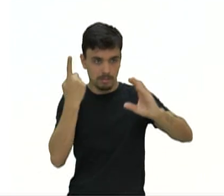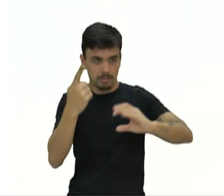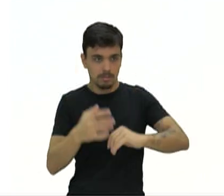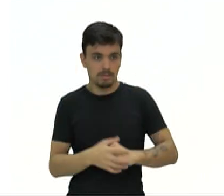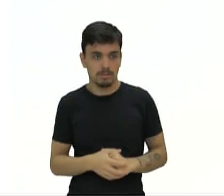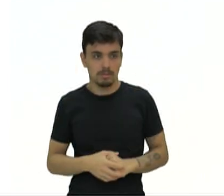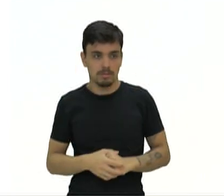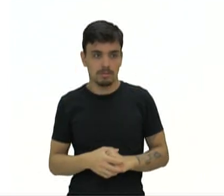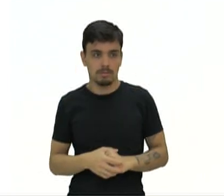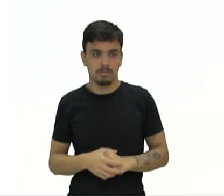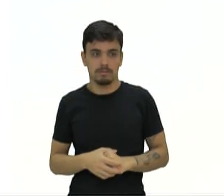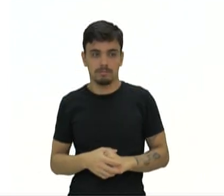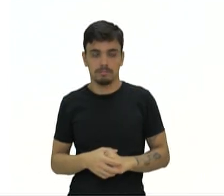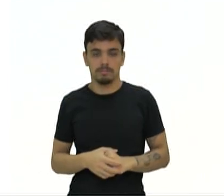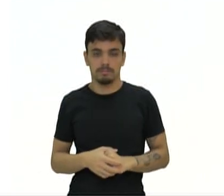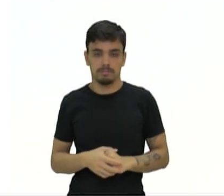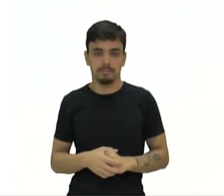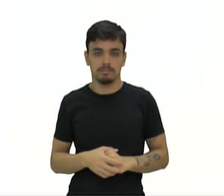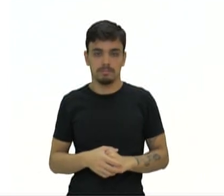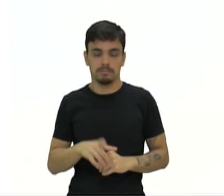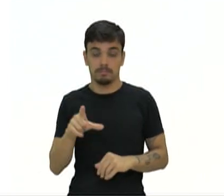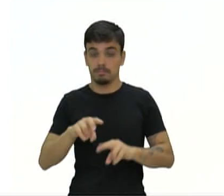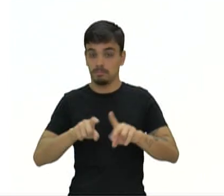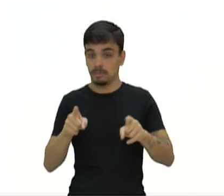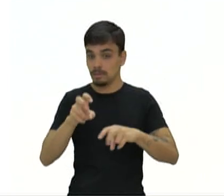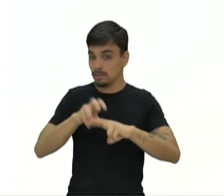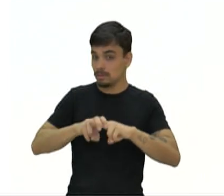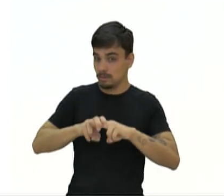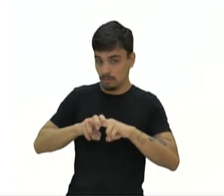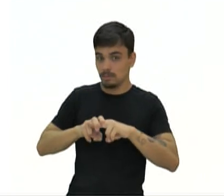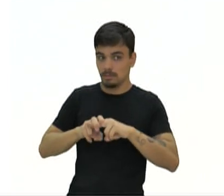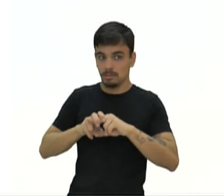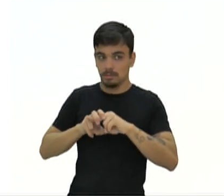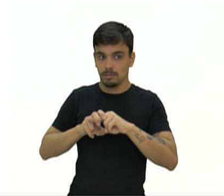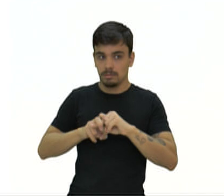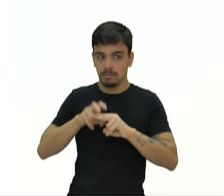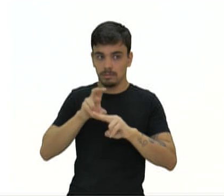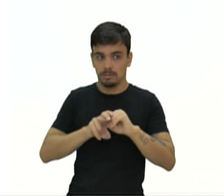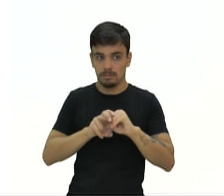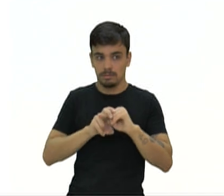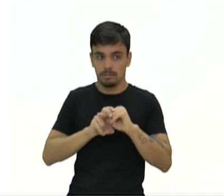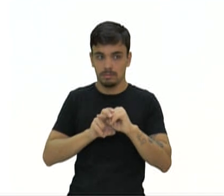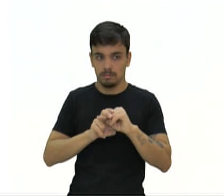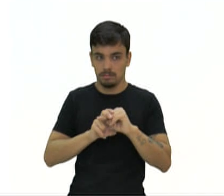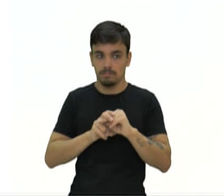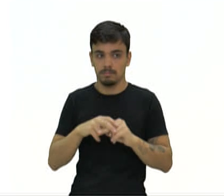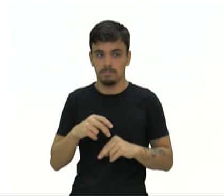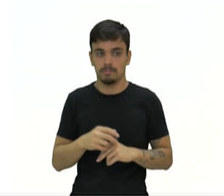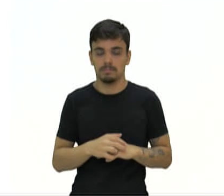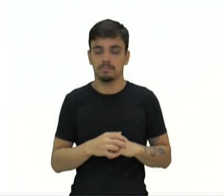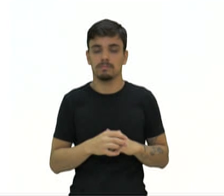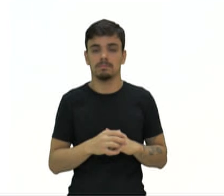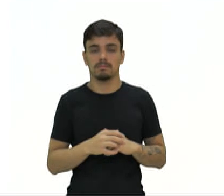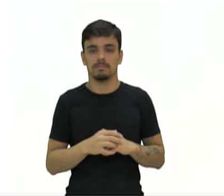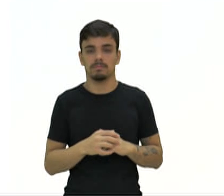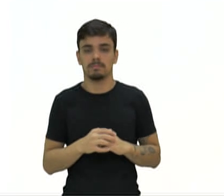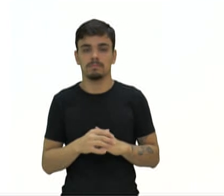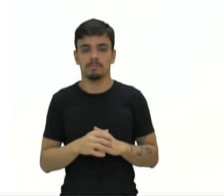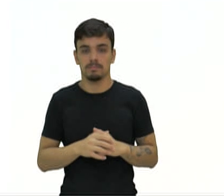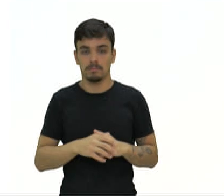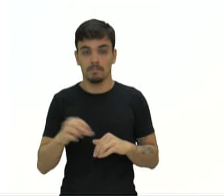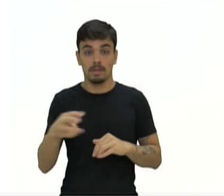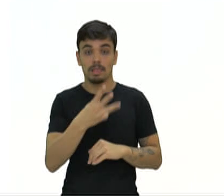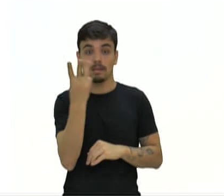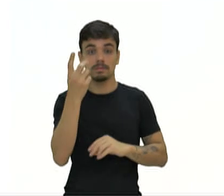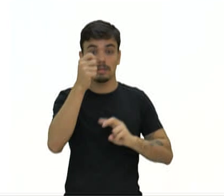né? Como nós falamos, porém ele ainda está sentadinho, está na posição ali sentadinho dentro do útero. Já no 3º